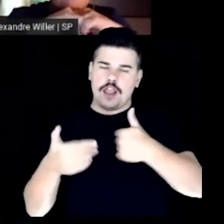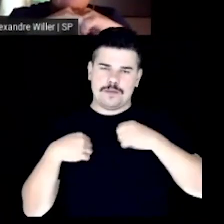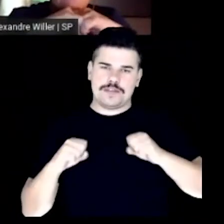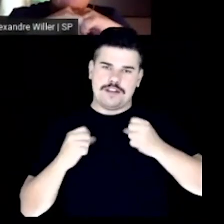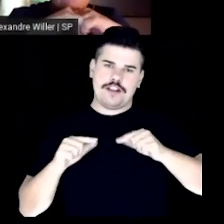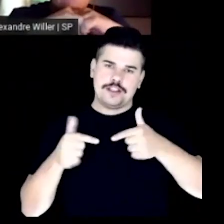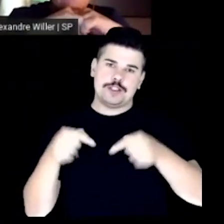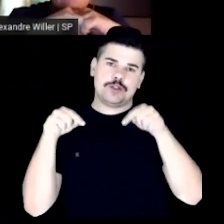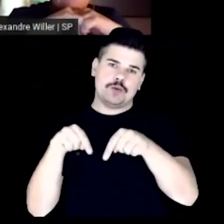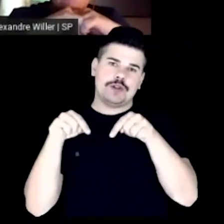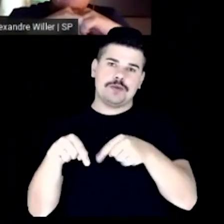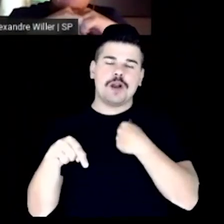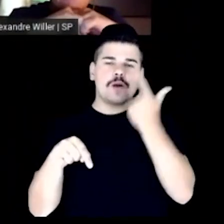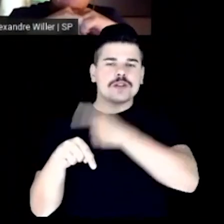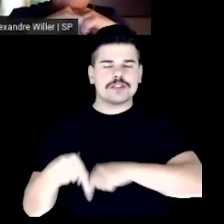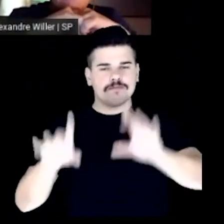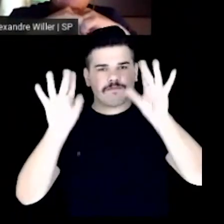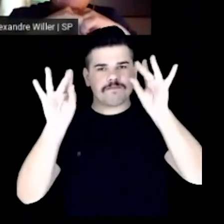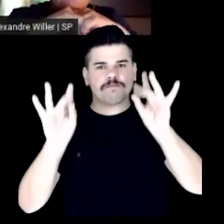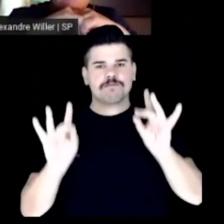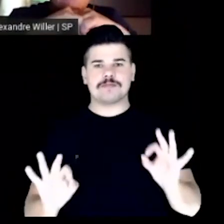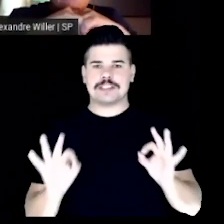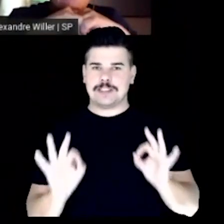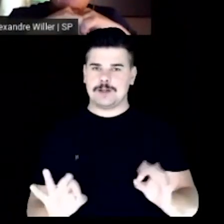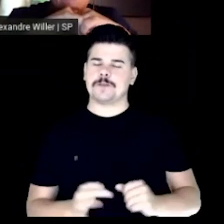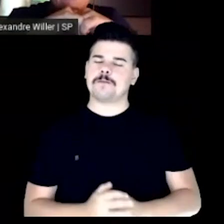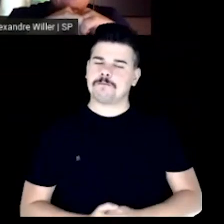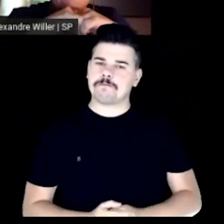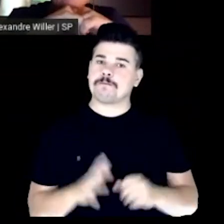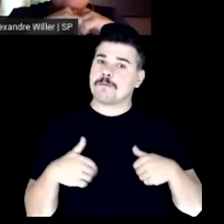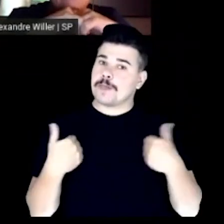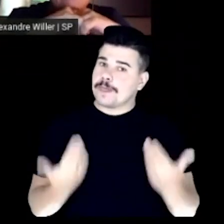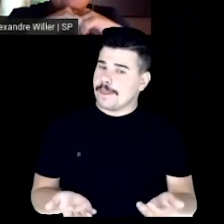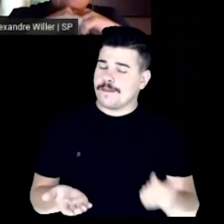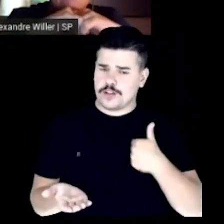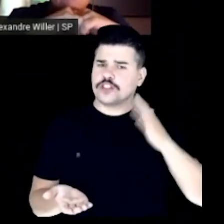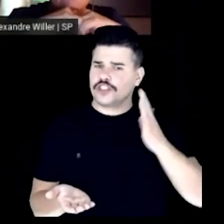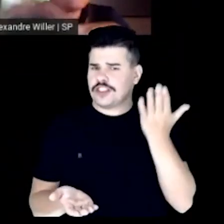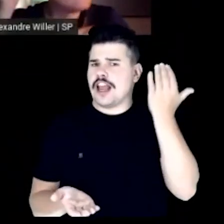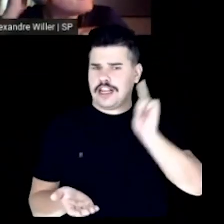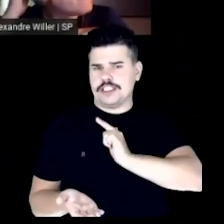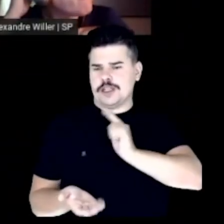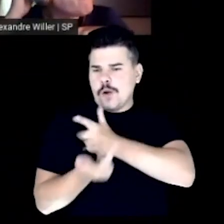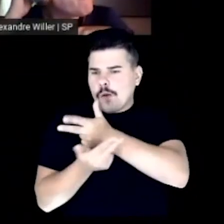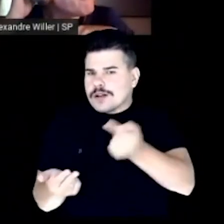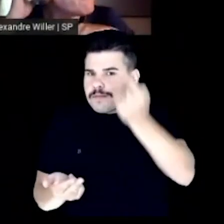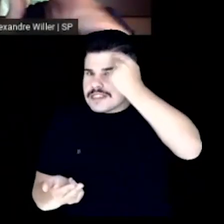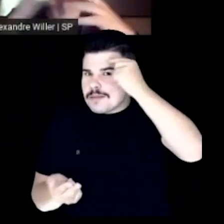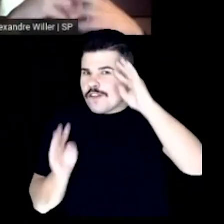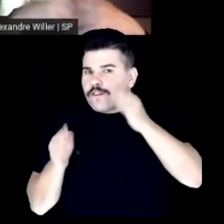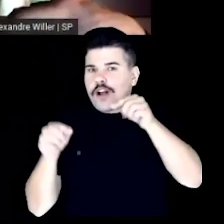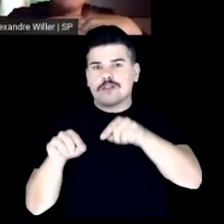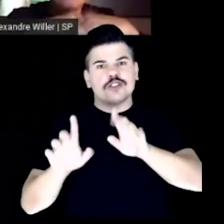coisa em andamento, eu tento me dedicar àquilo com uma certa disciplina. Então, quando eu já tinha